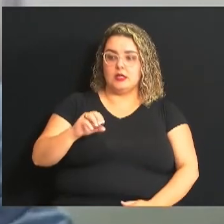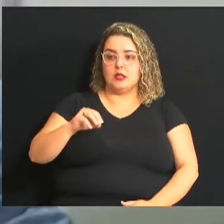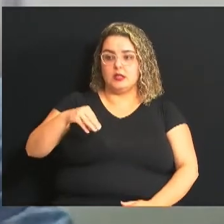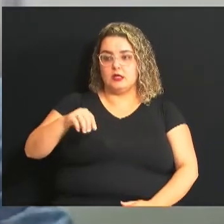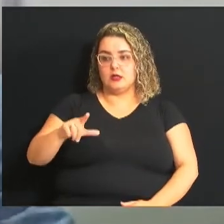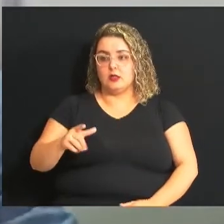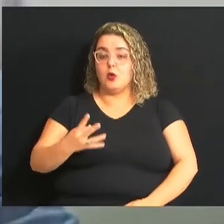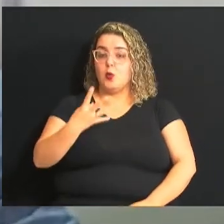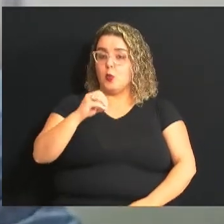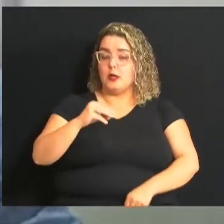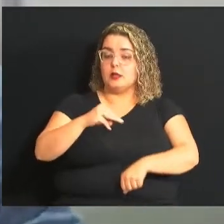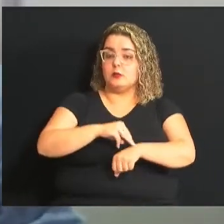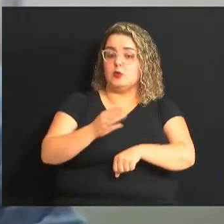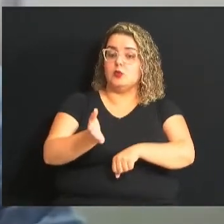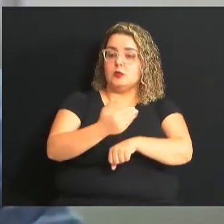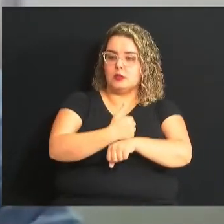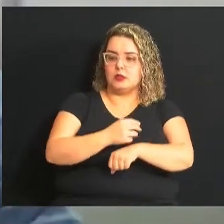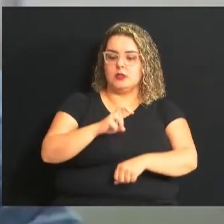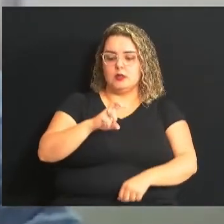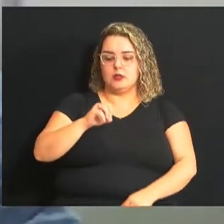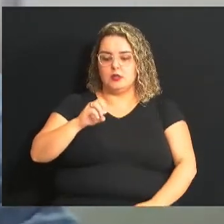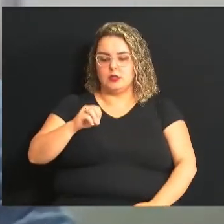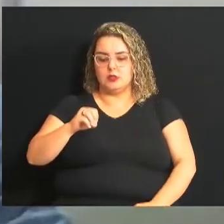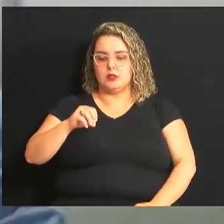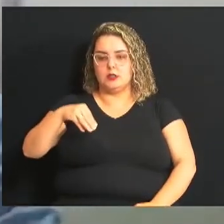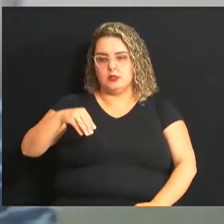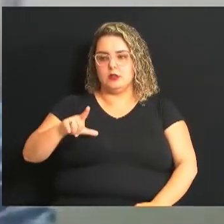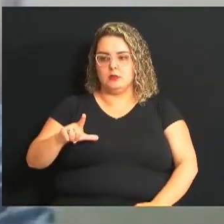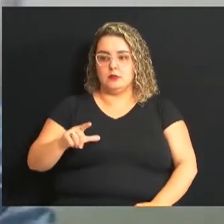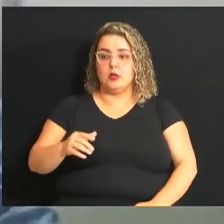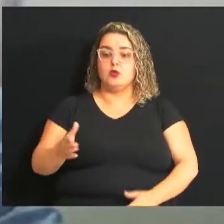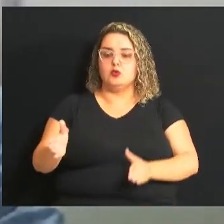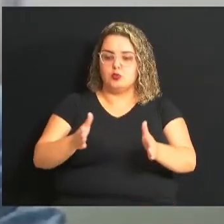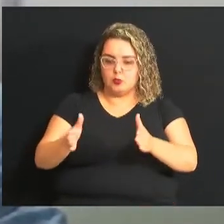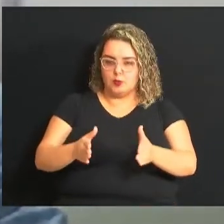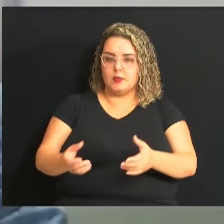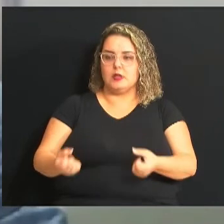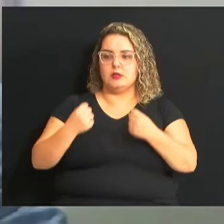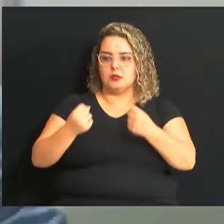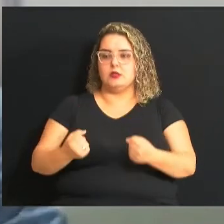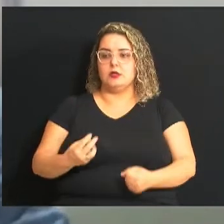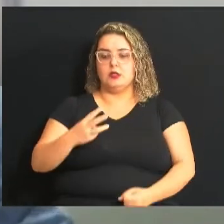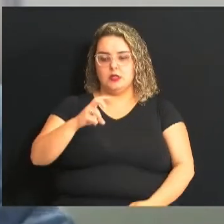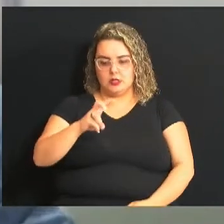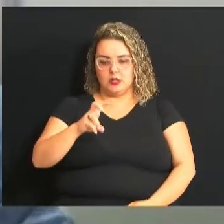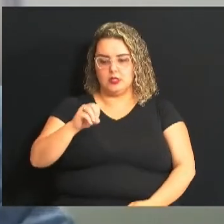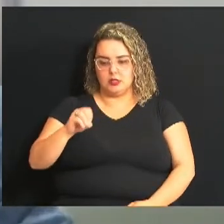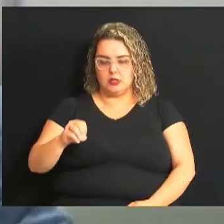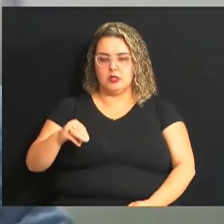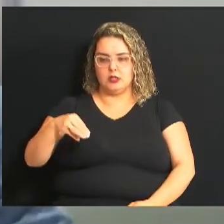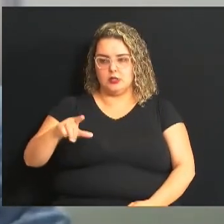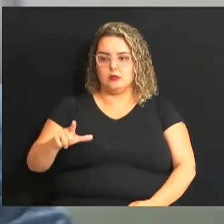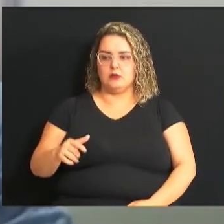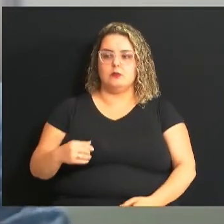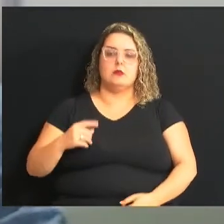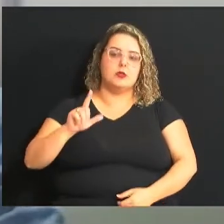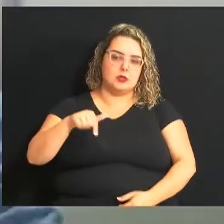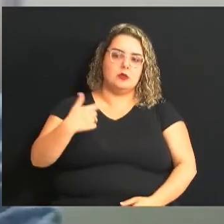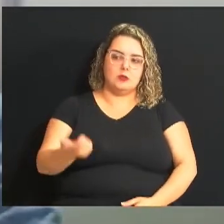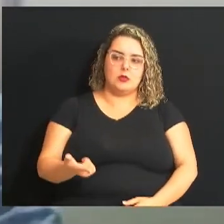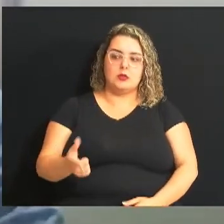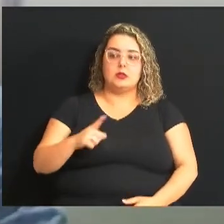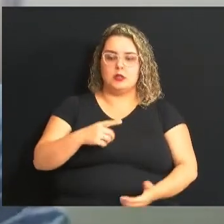atividade física, 500 ml durante a atividade física e 500 ml pós. Mas tem estudos hoje também, né, um pouco mais atuais, que